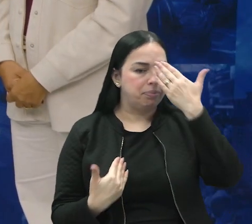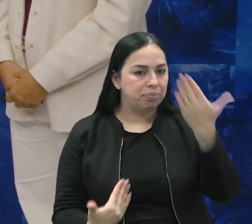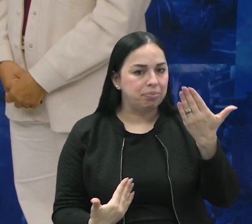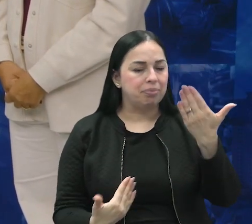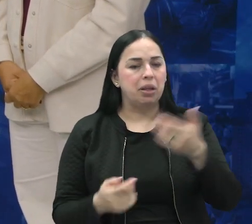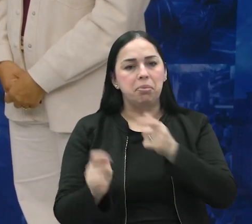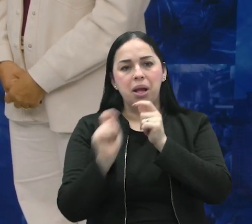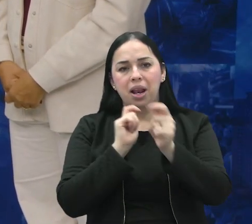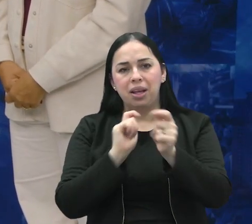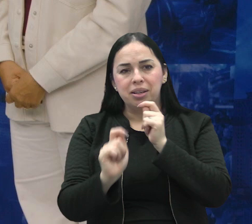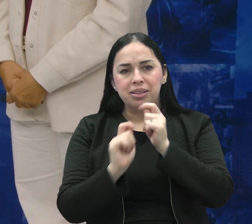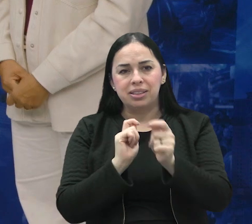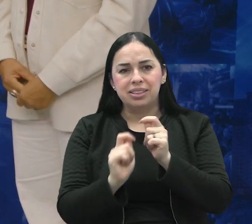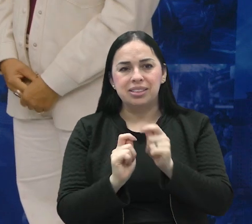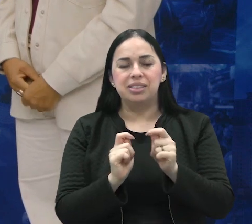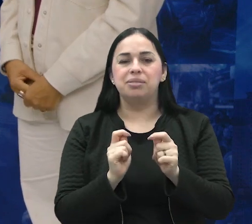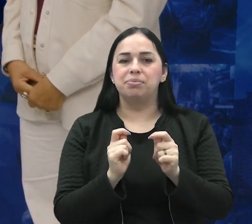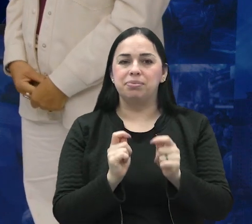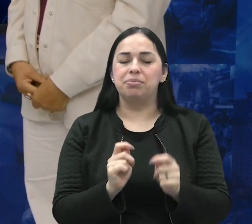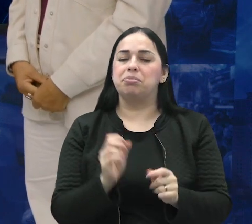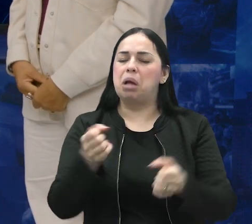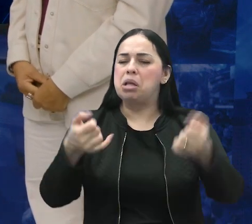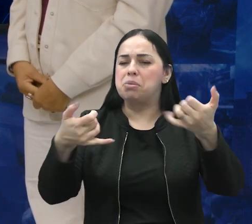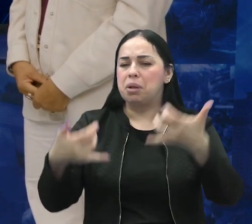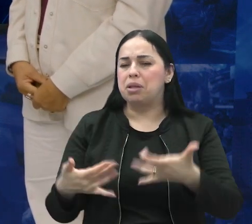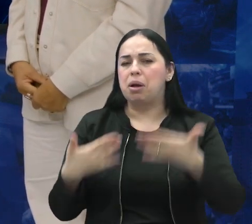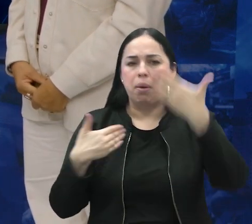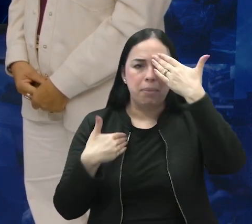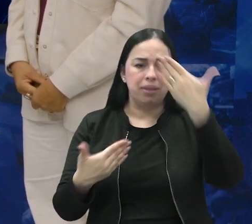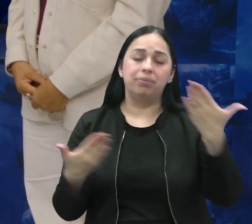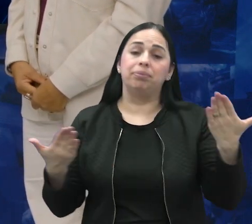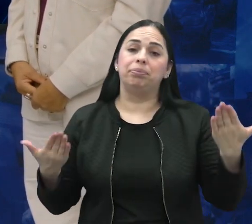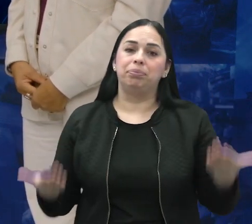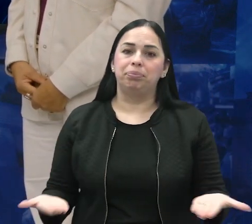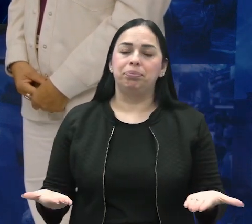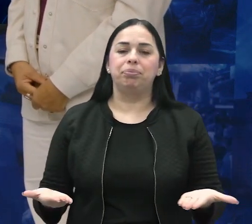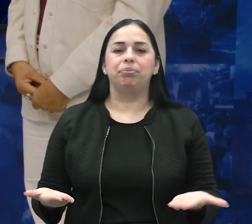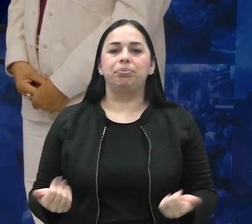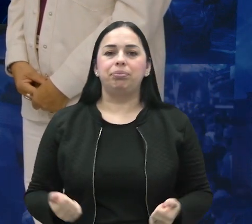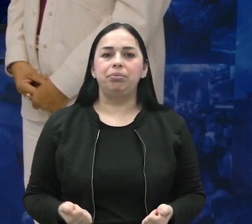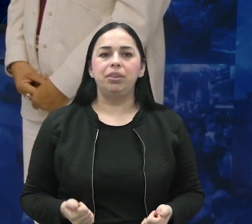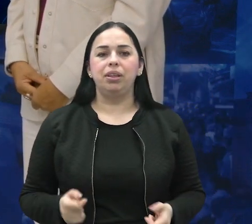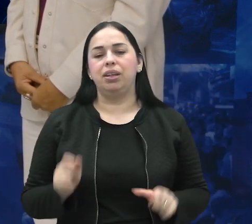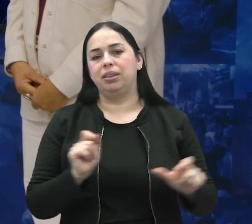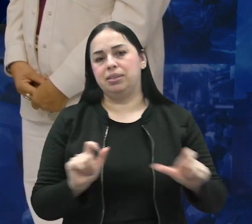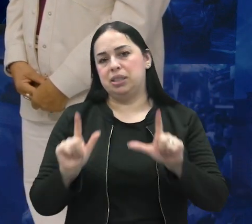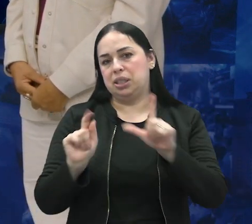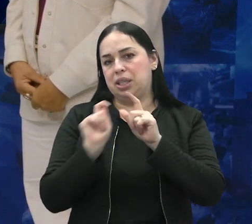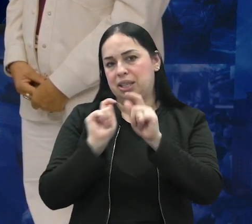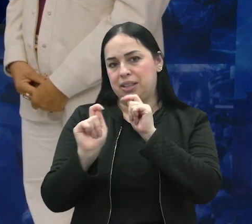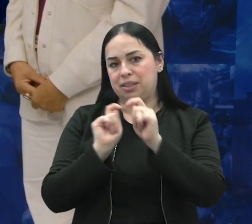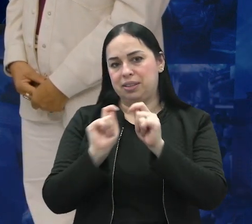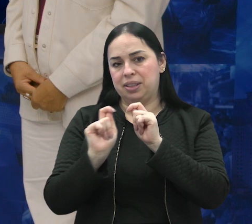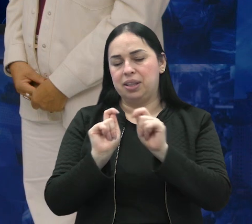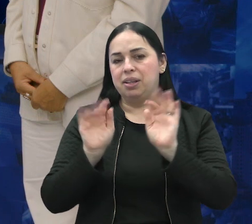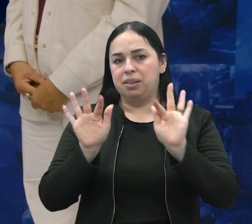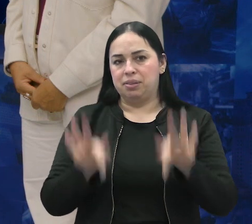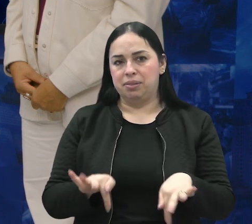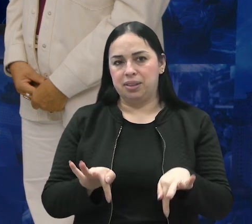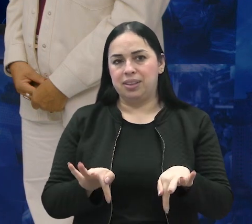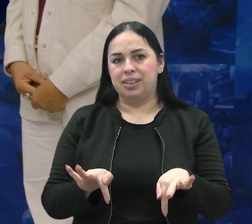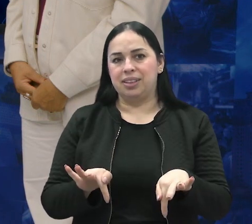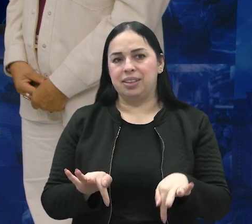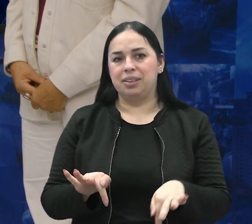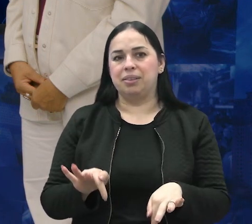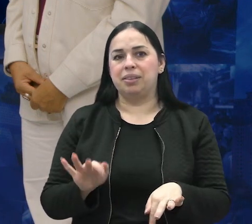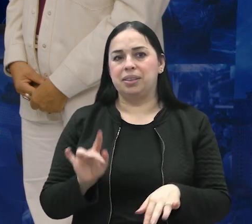Perfeito. Muito obrigado pela entrevista, pelas explicações. Então é isso, pessoal. O Boletim Entrevista de